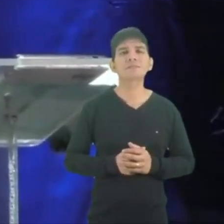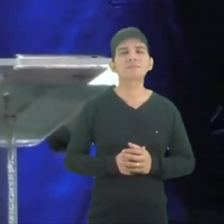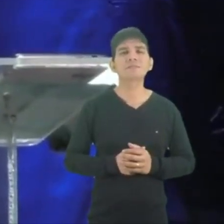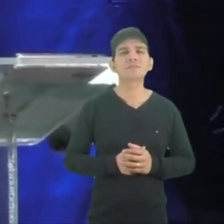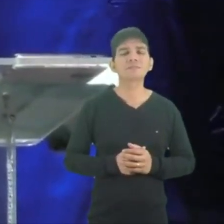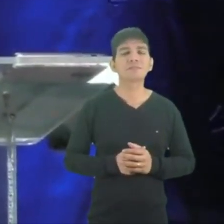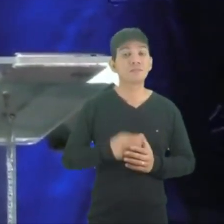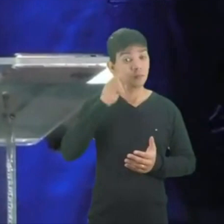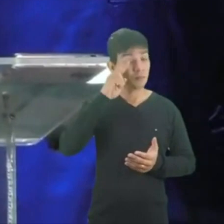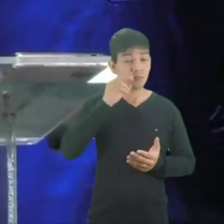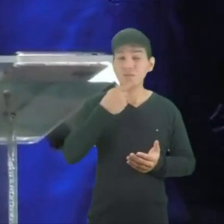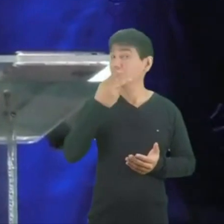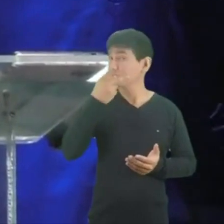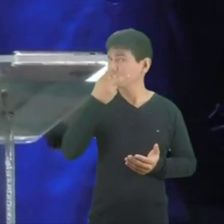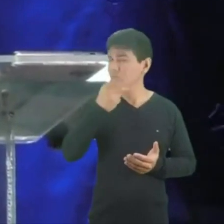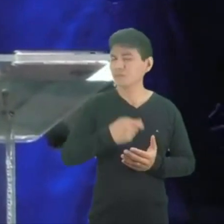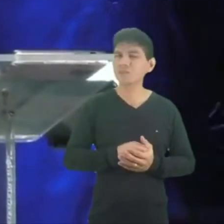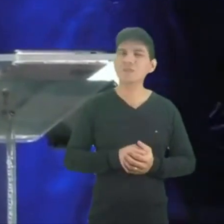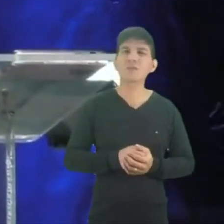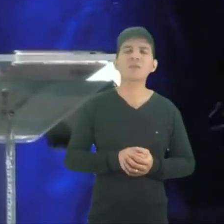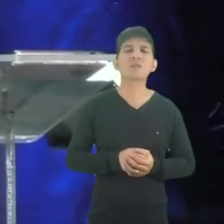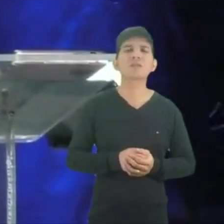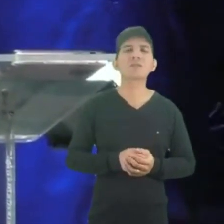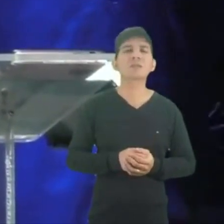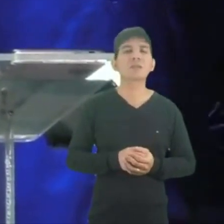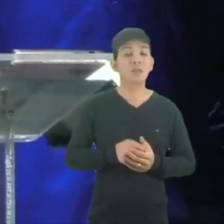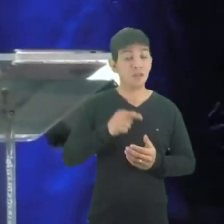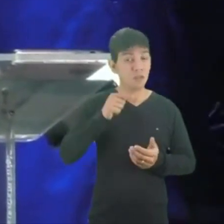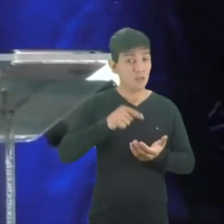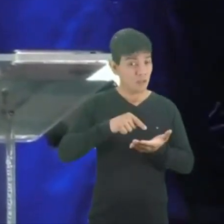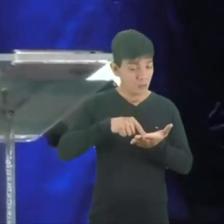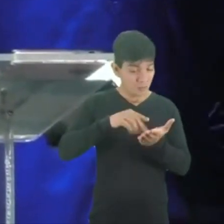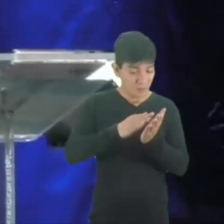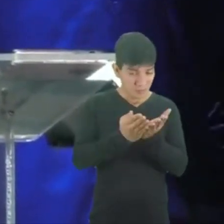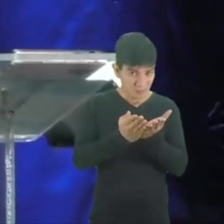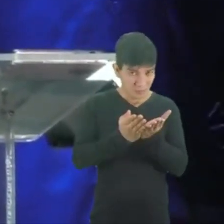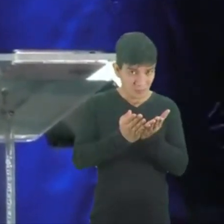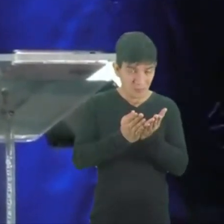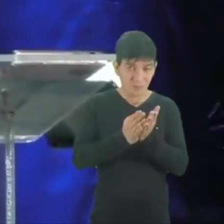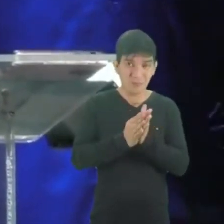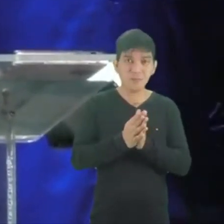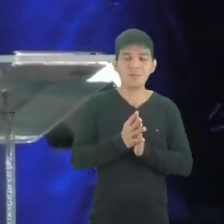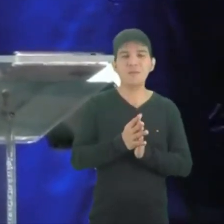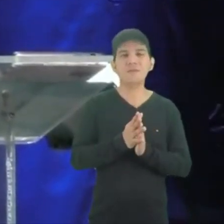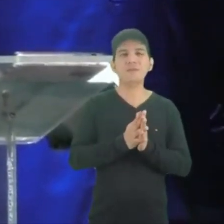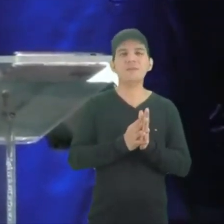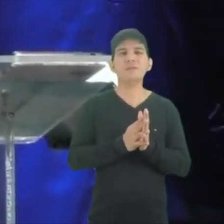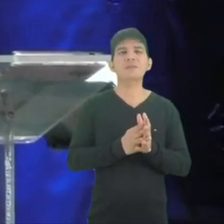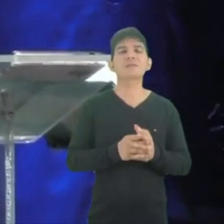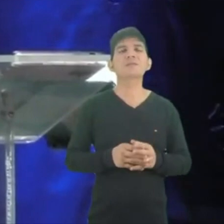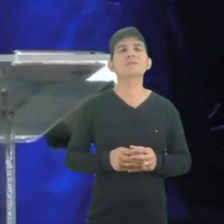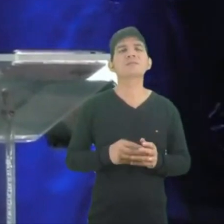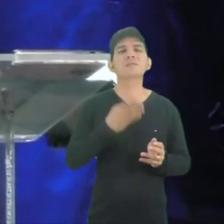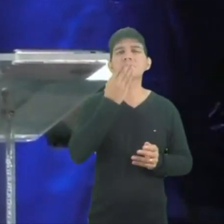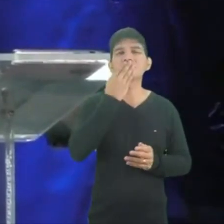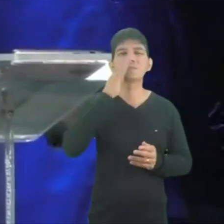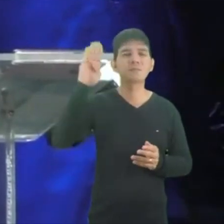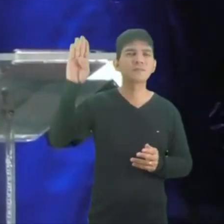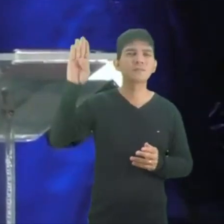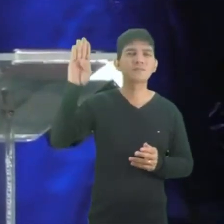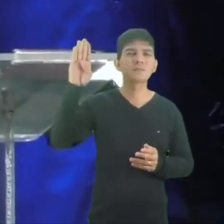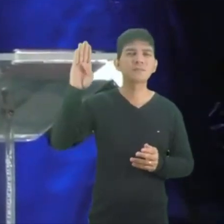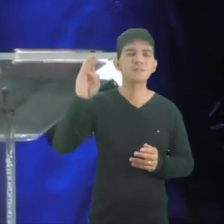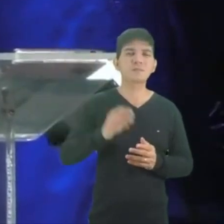Olha o que eles falam. Isso aqui é exatamente o profeta Malaquias falando a respeito do povo.